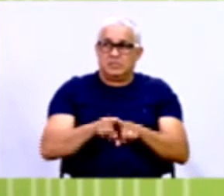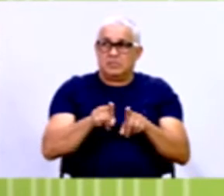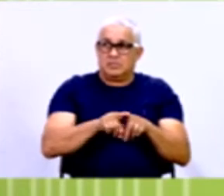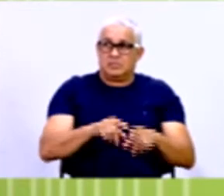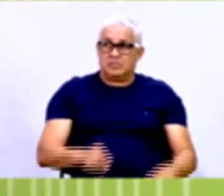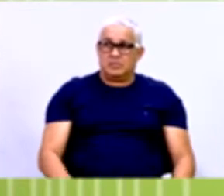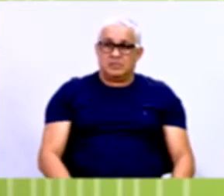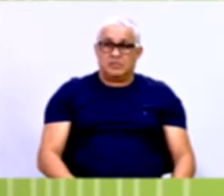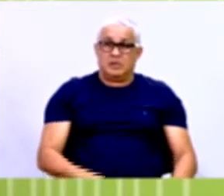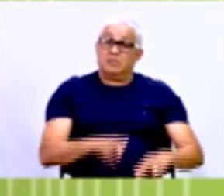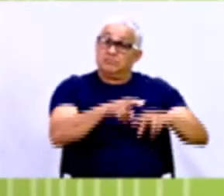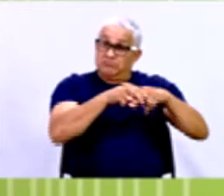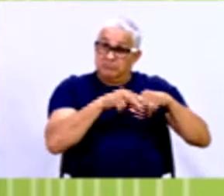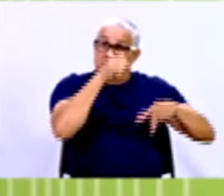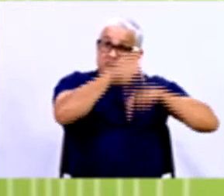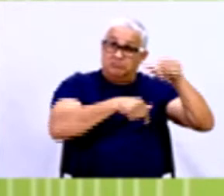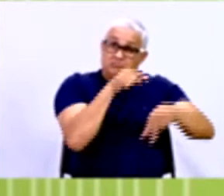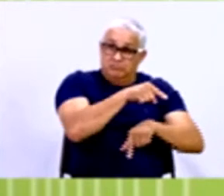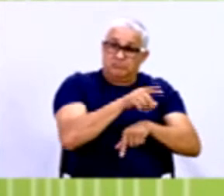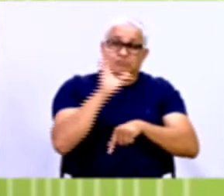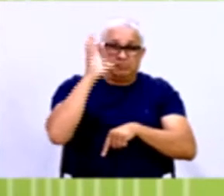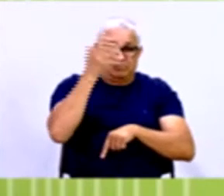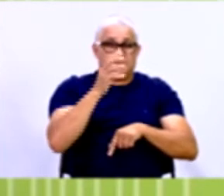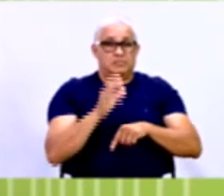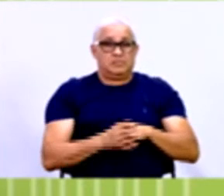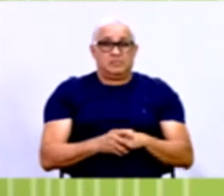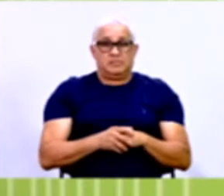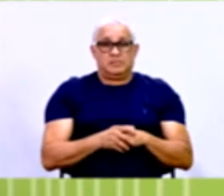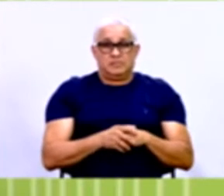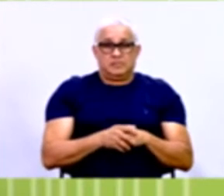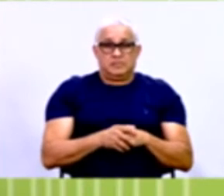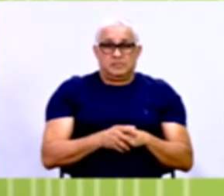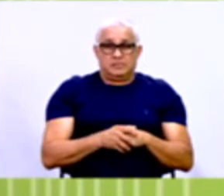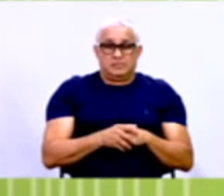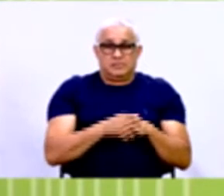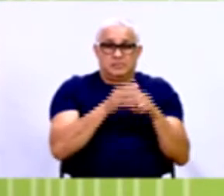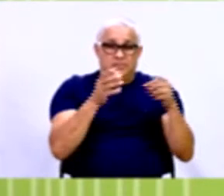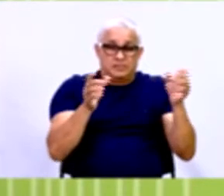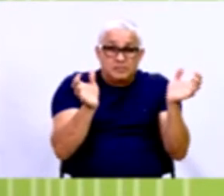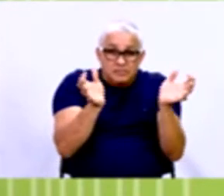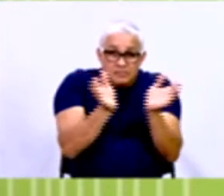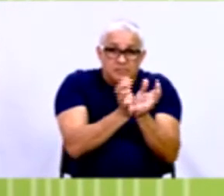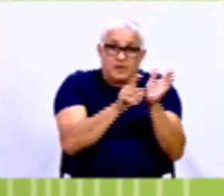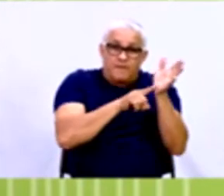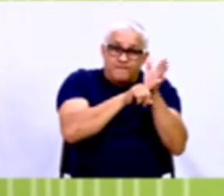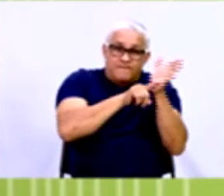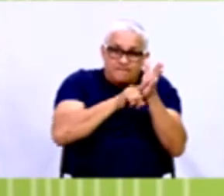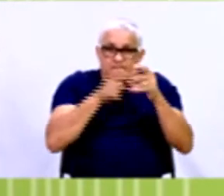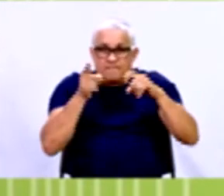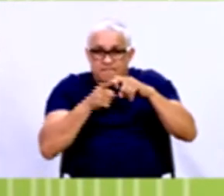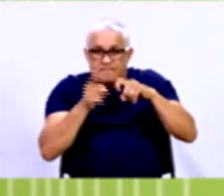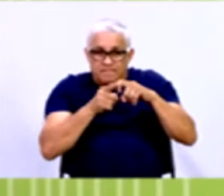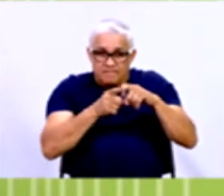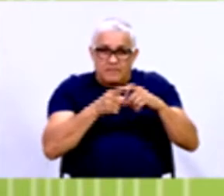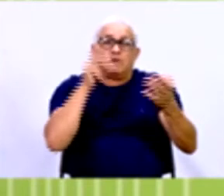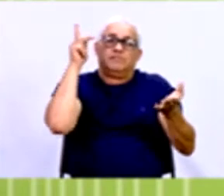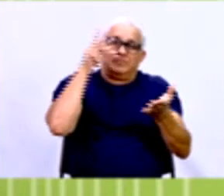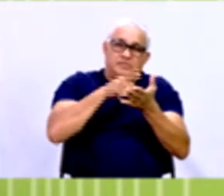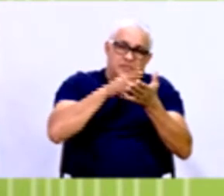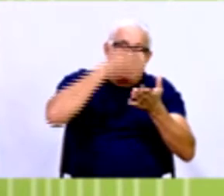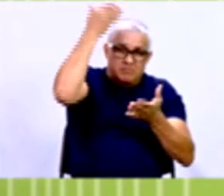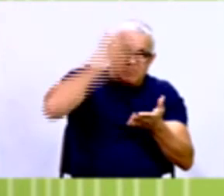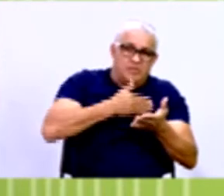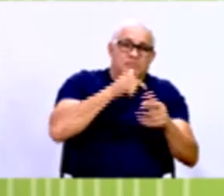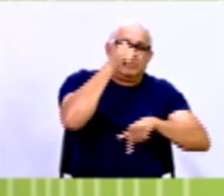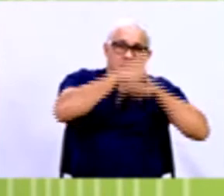realmente foi pelo trabalho, você sofreu um acidente, a perícia médica constatou que foi de fato causado pelo seu trabalho, então